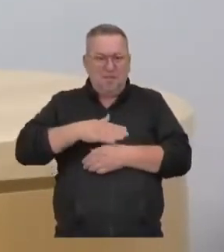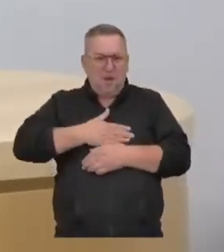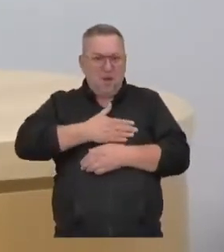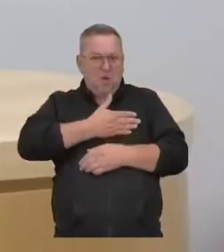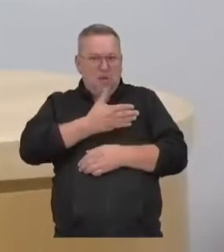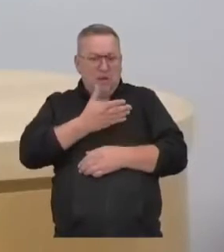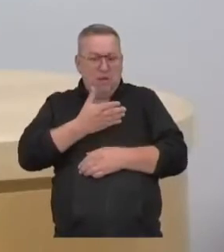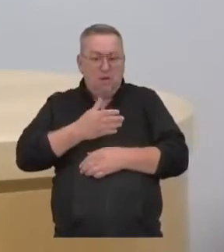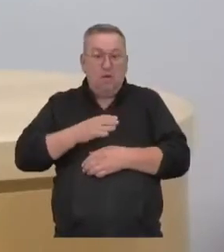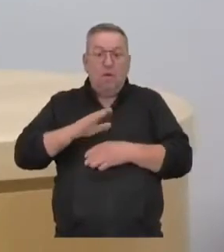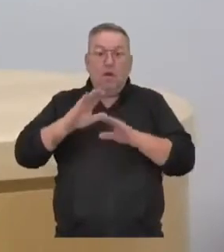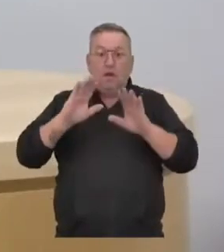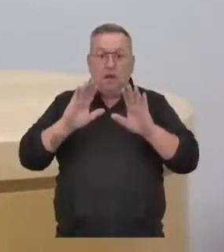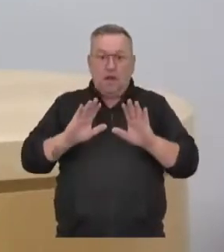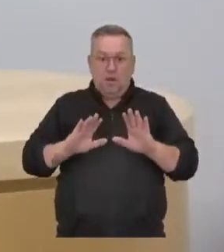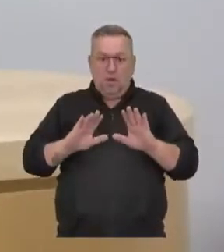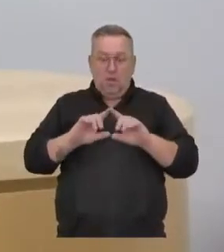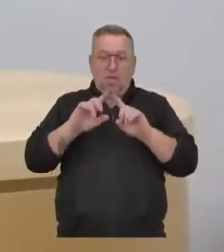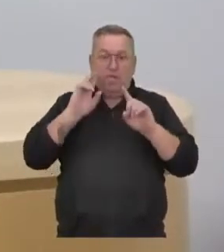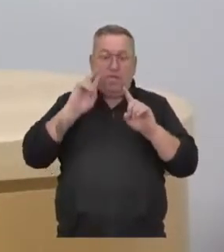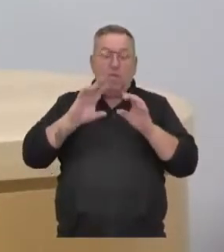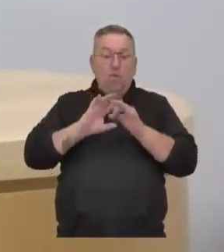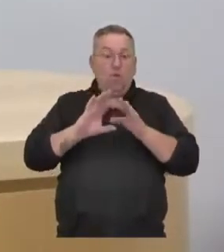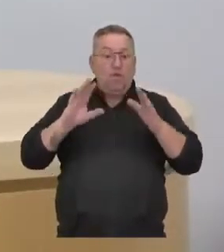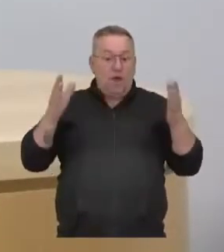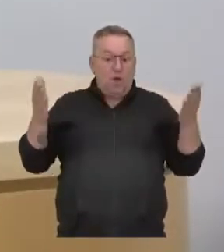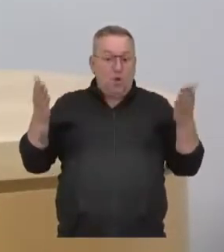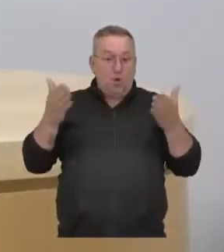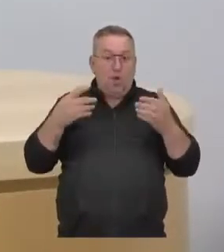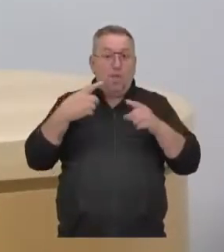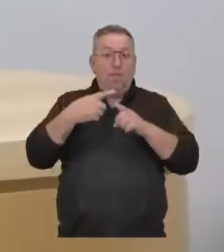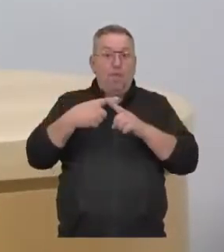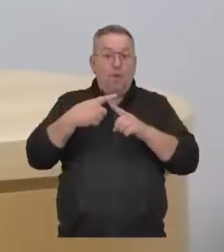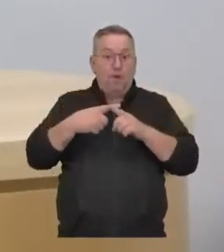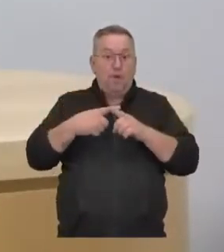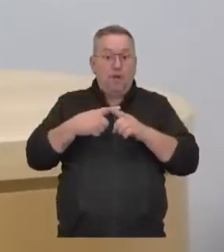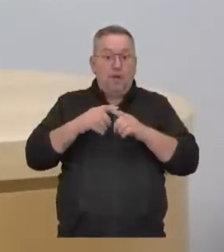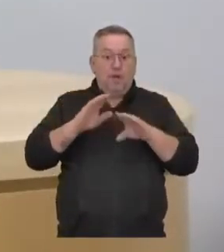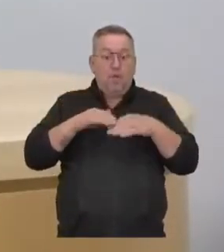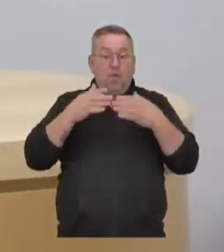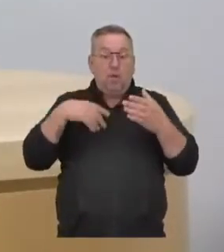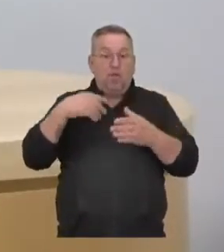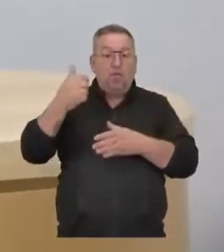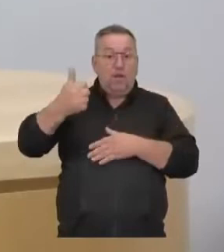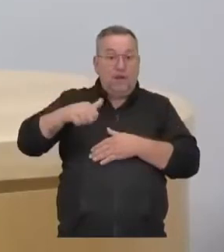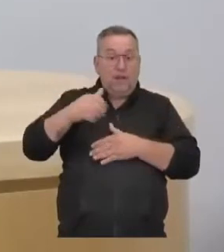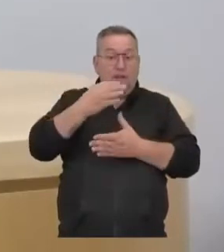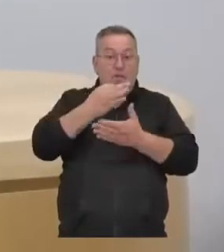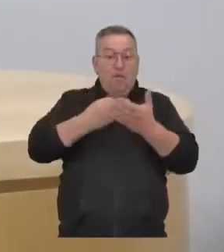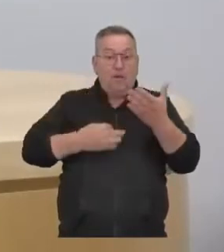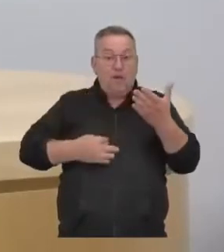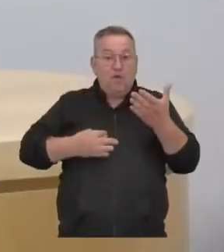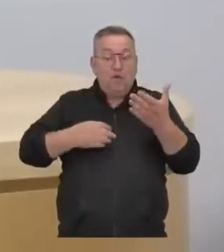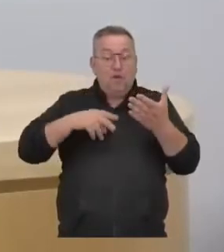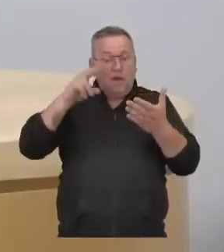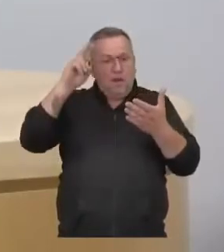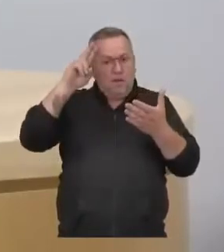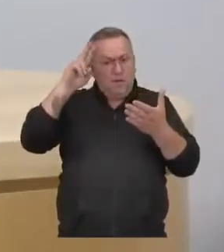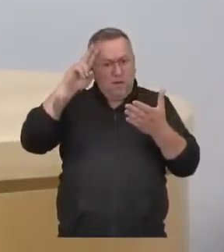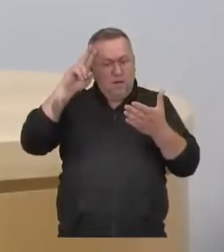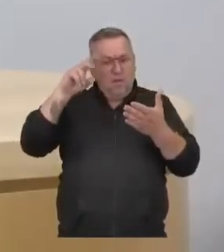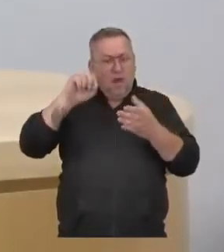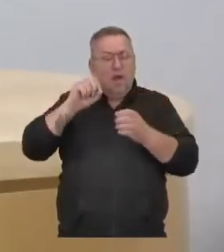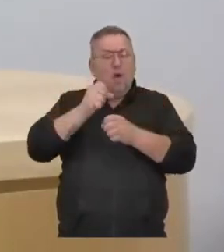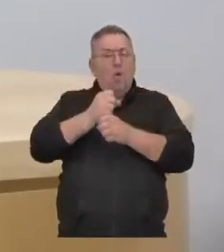preconceituoso. Gente, vamos nos livrar disso nesse momento, porque quando a gente vai analisar um texto, a gente precisa se livrar um pouco disso. Primeiro a gente